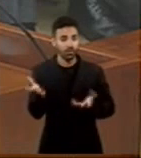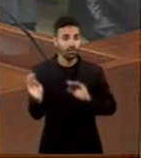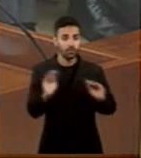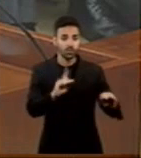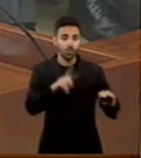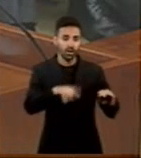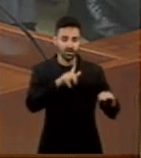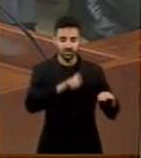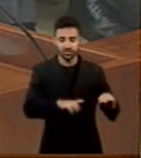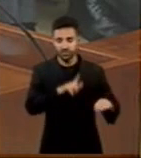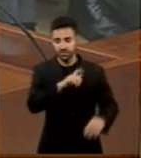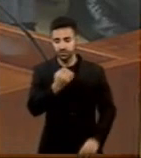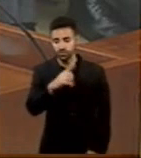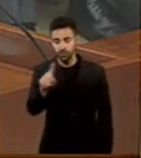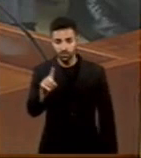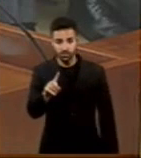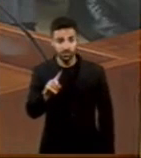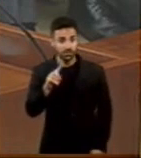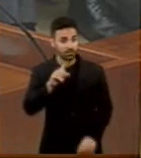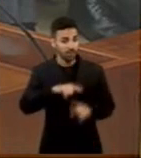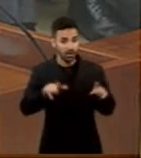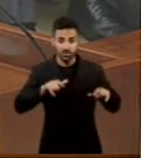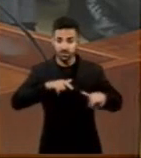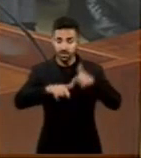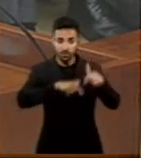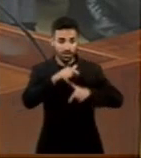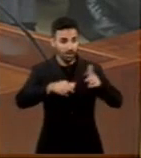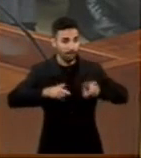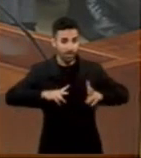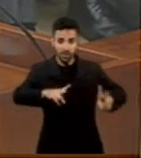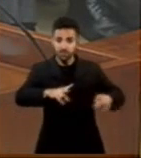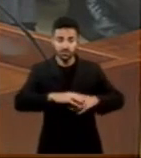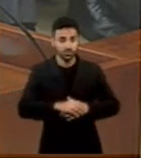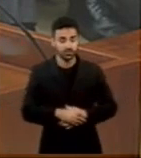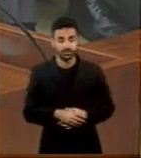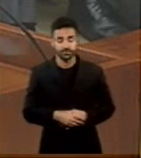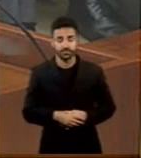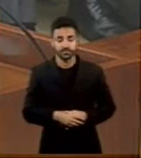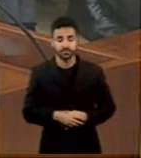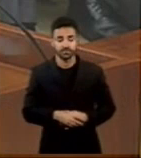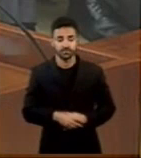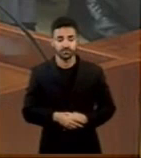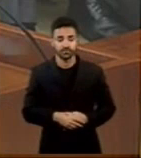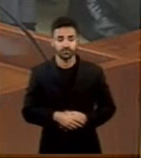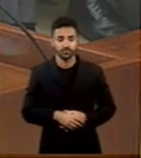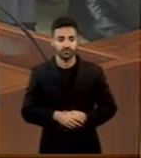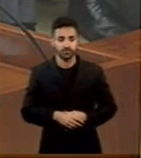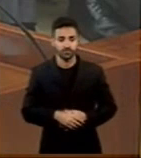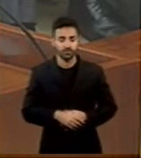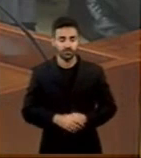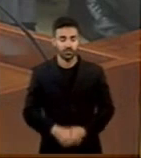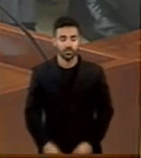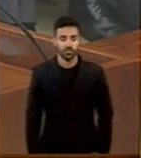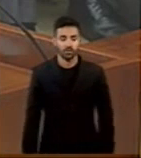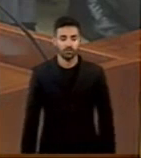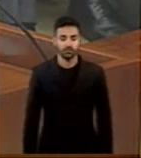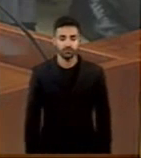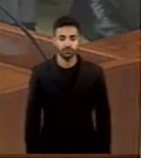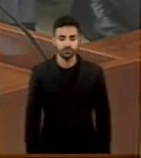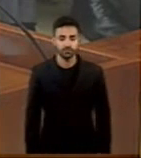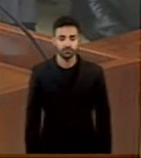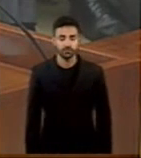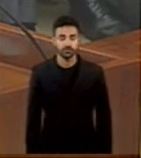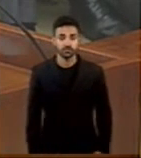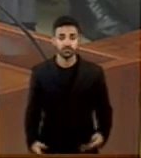e continuaram trabalhando na mesma atividade. Na mesma atividade, senhor relator. E a administração